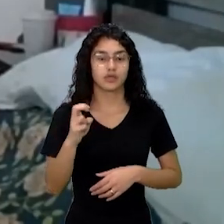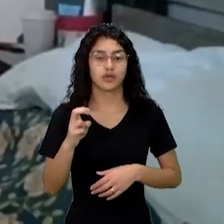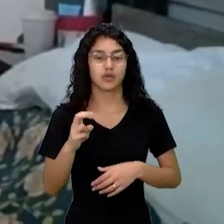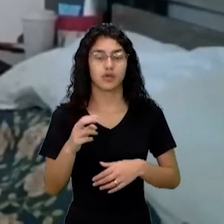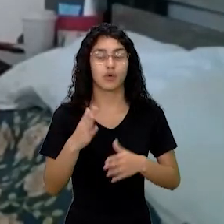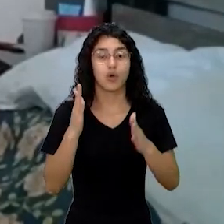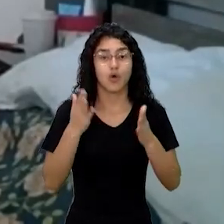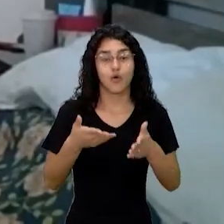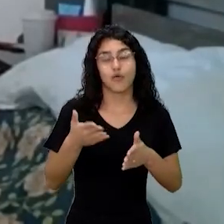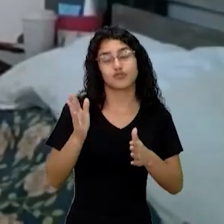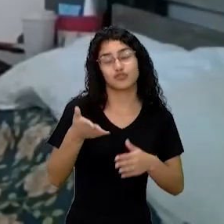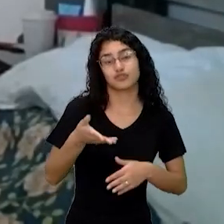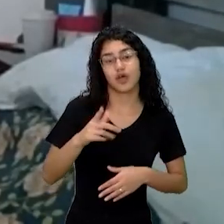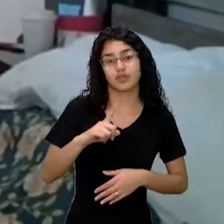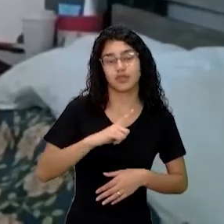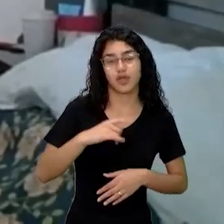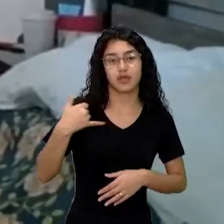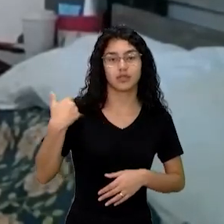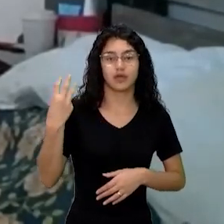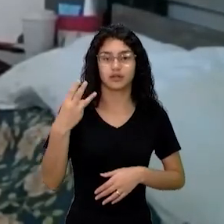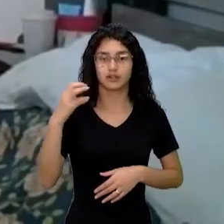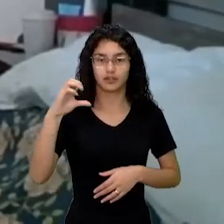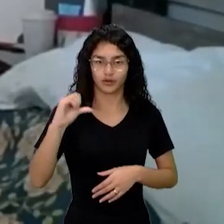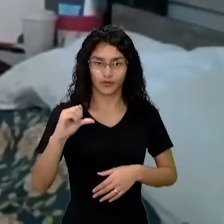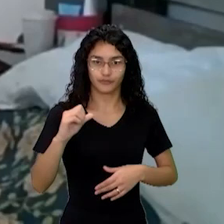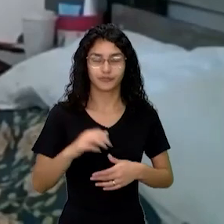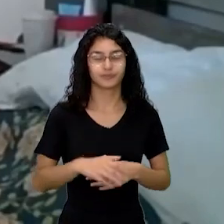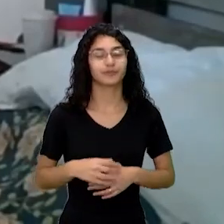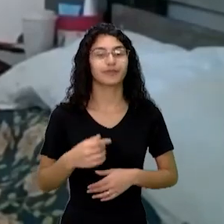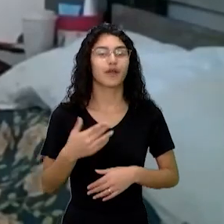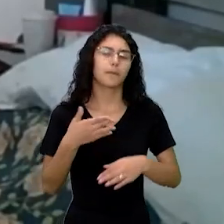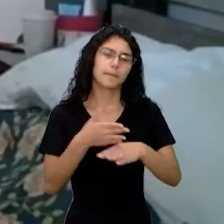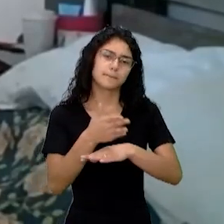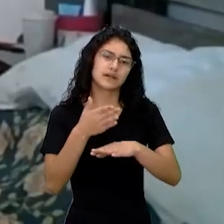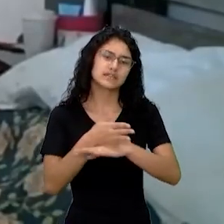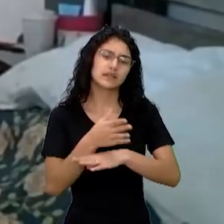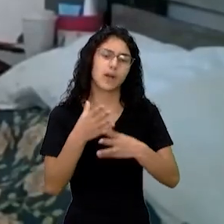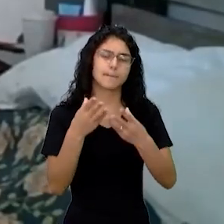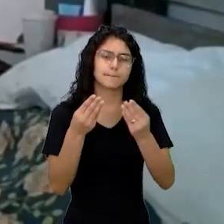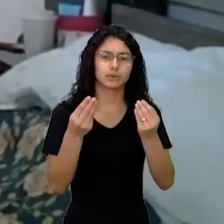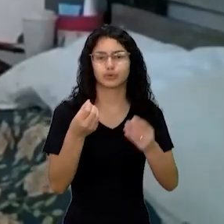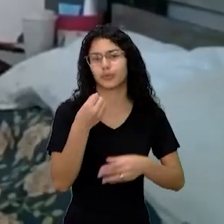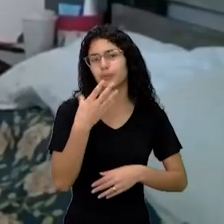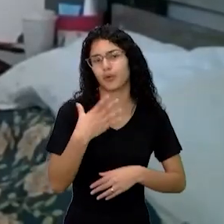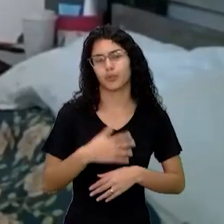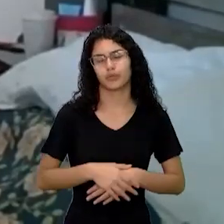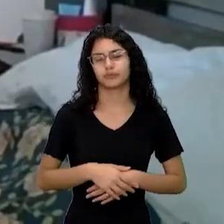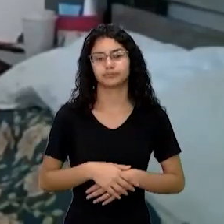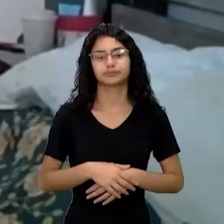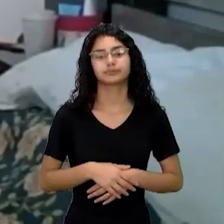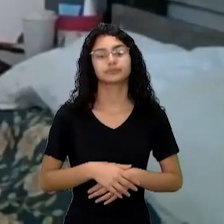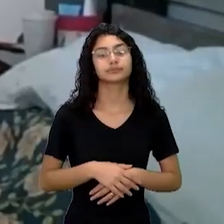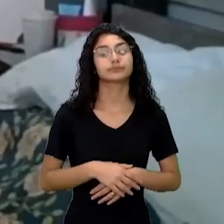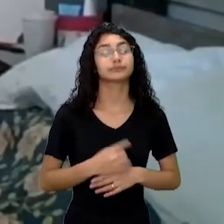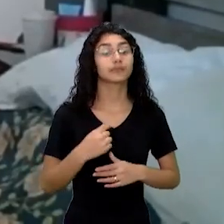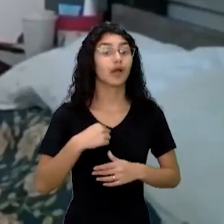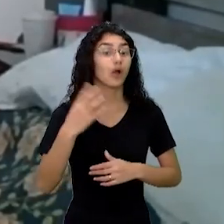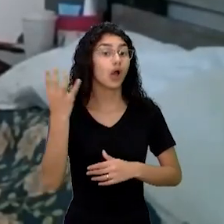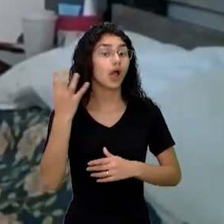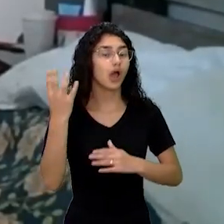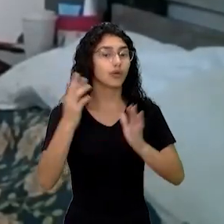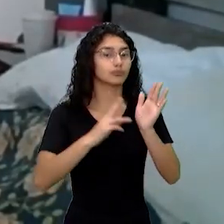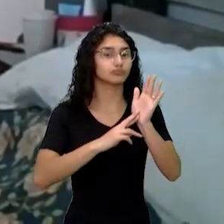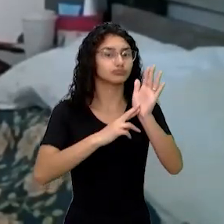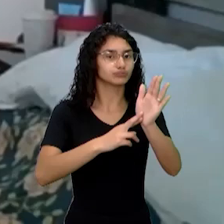continua trabalhando juntos aí. Acho que é uma parceria de muito sucesso, né? E eu quero, assim,